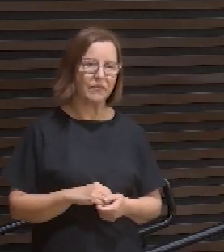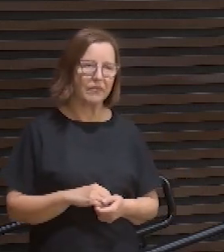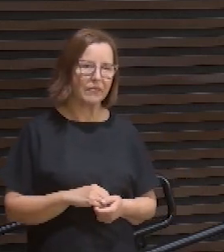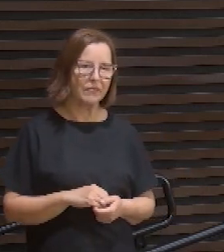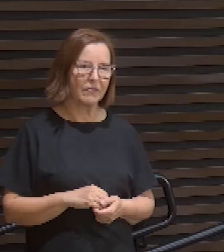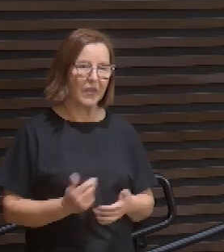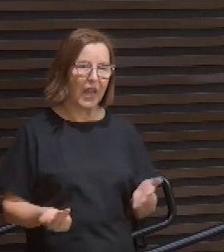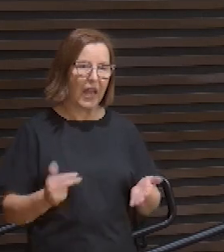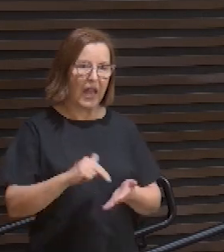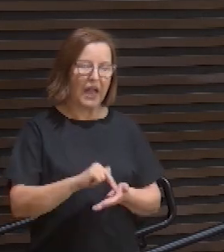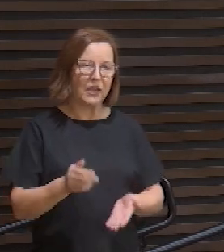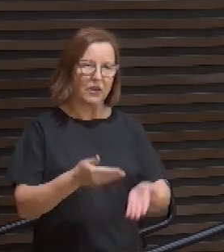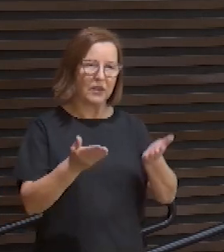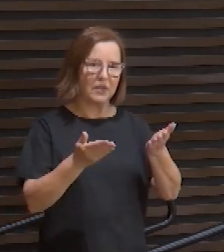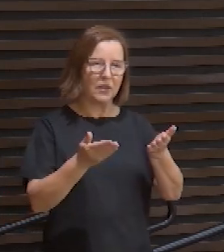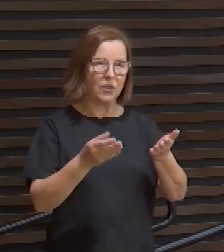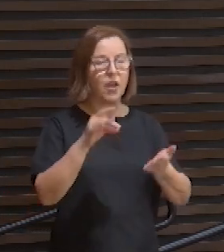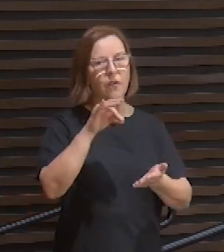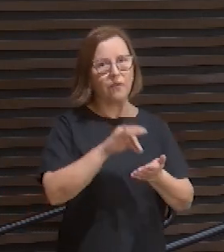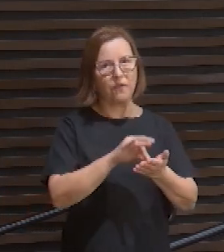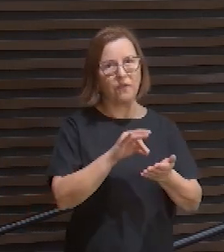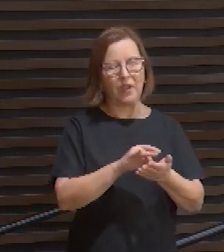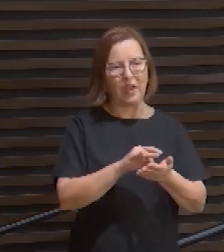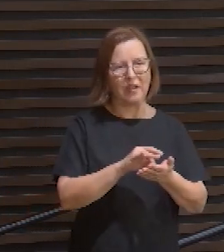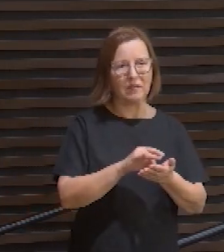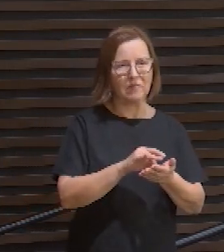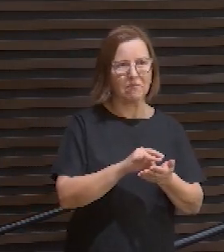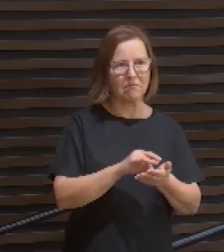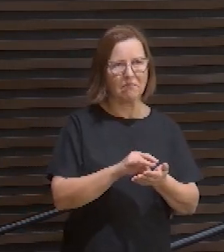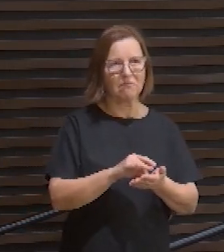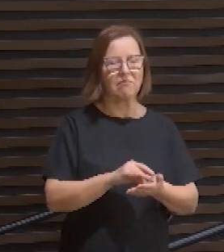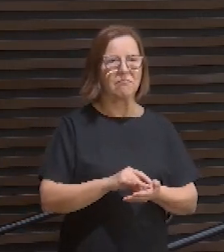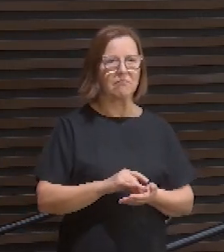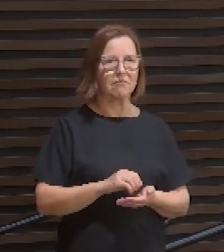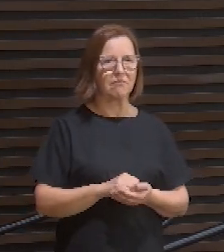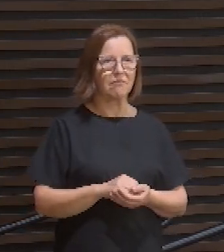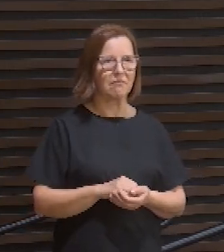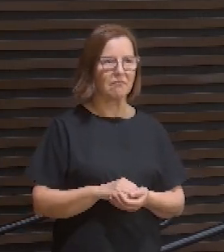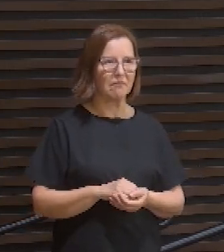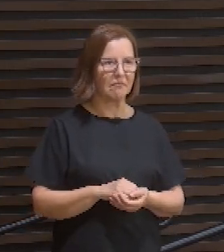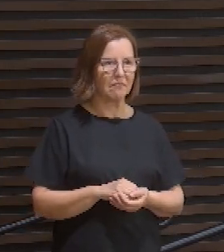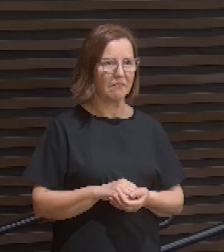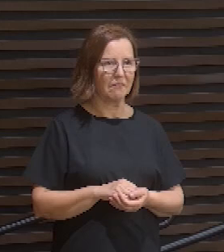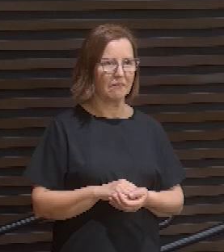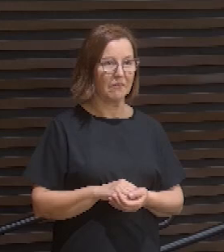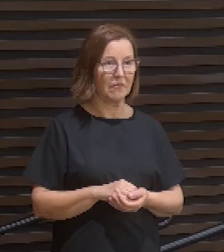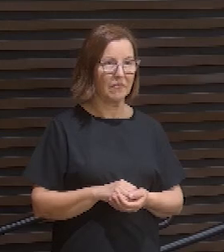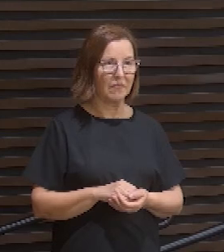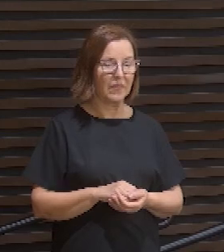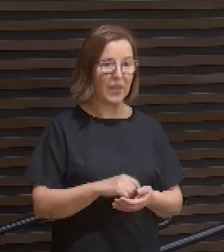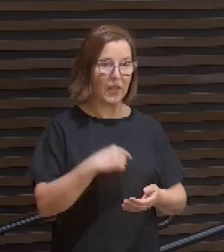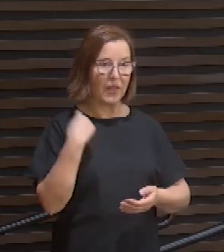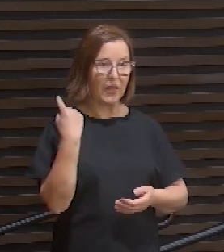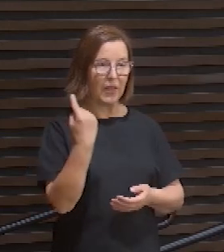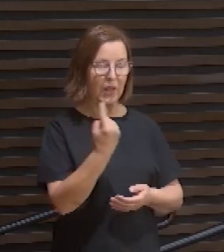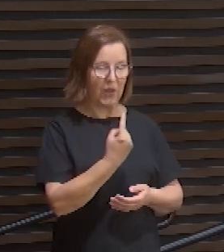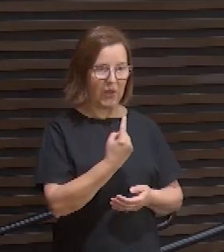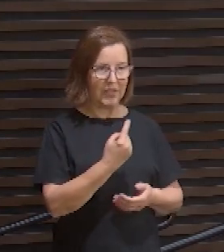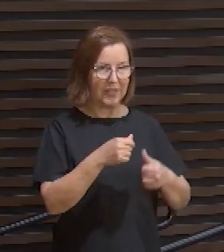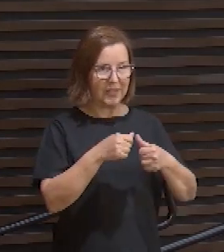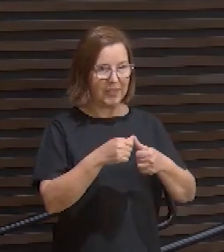A ressurreição é um fato irrefutável. Nós estamos no ano de